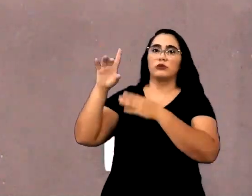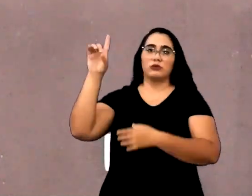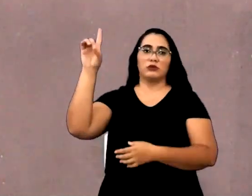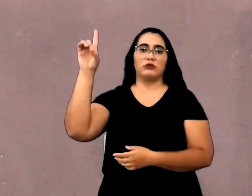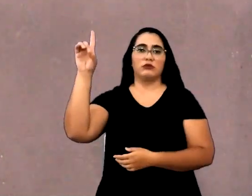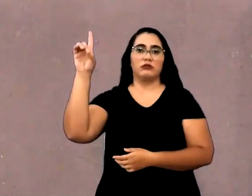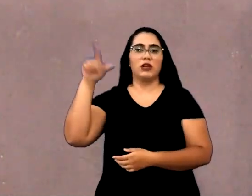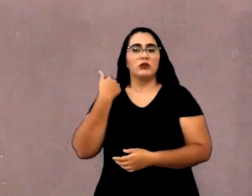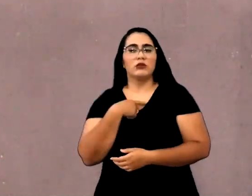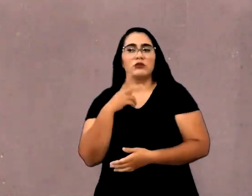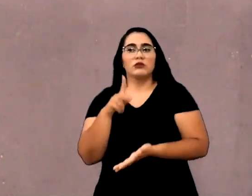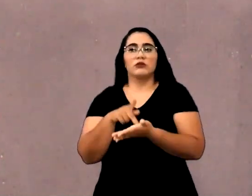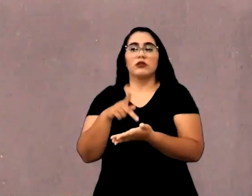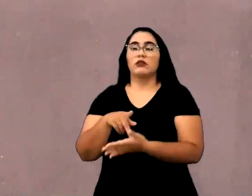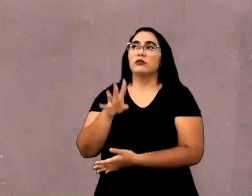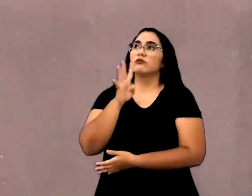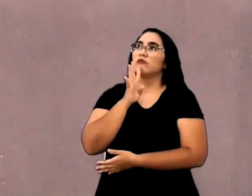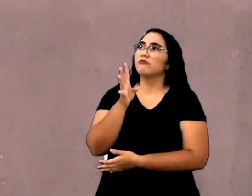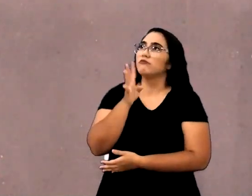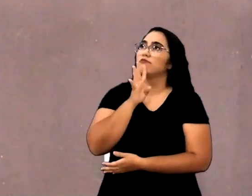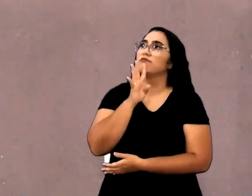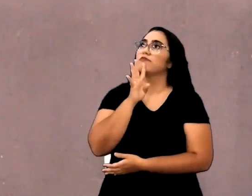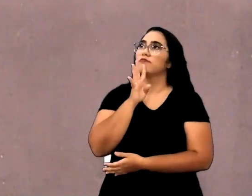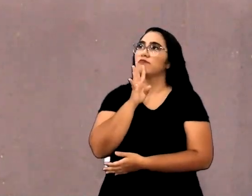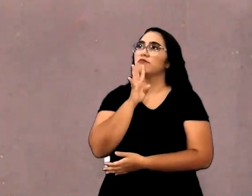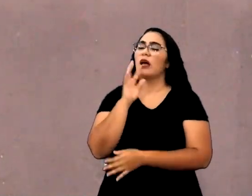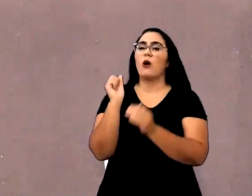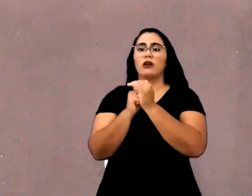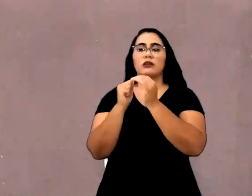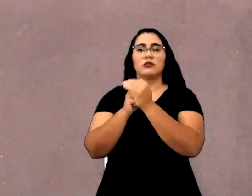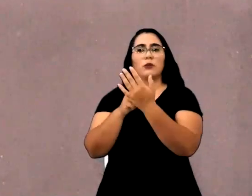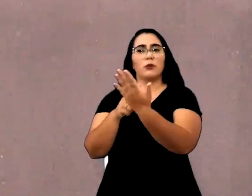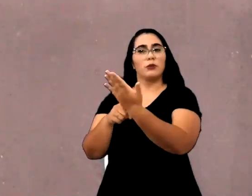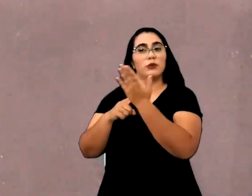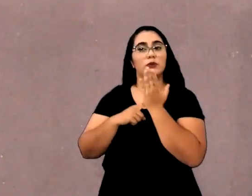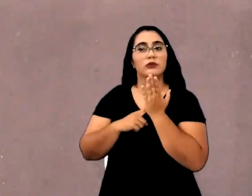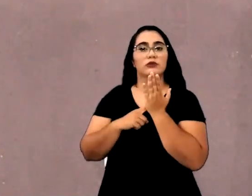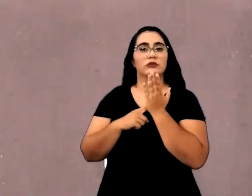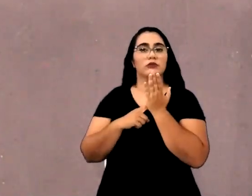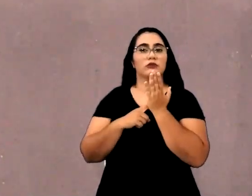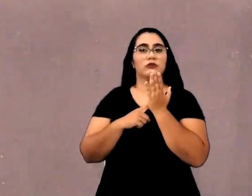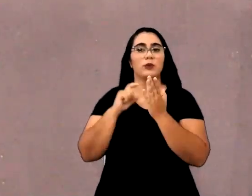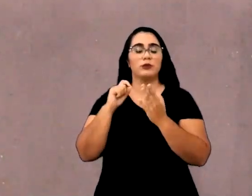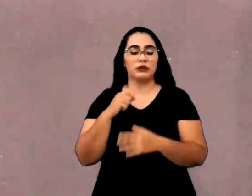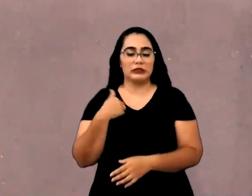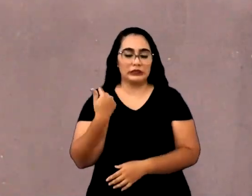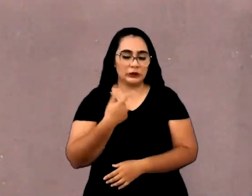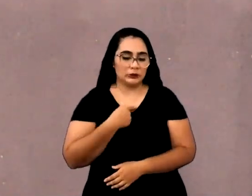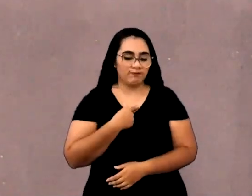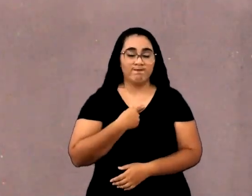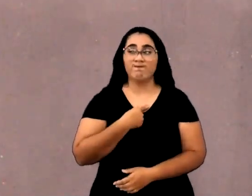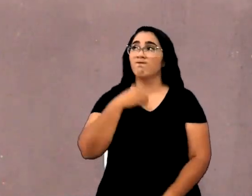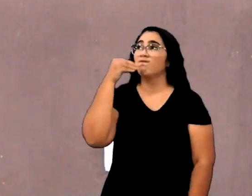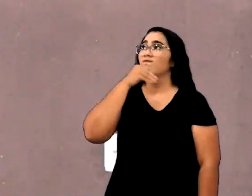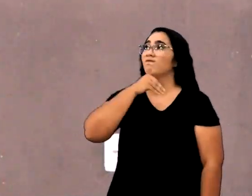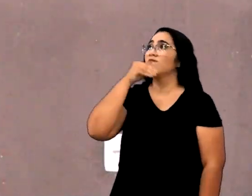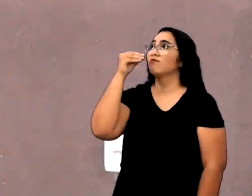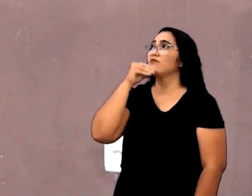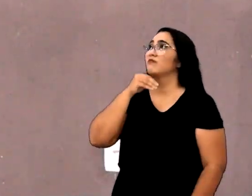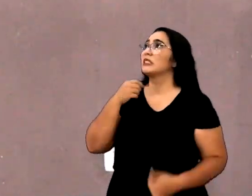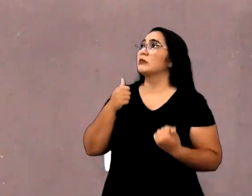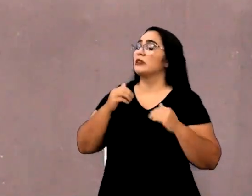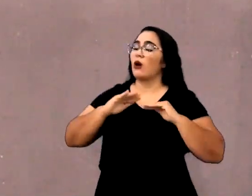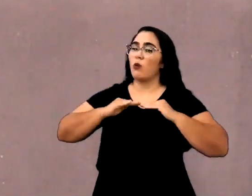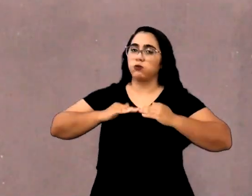É quando a gente realmente conhece. A oração nos mostra a nossa humilhação, em que nós